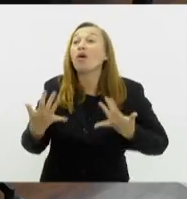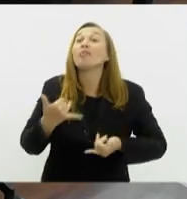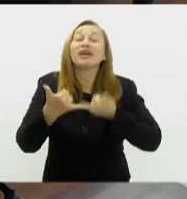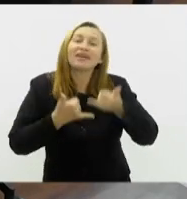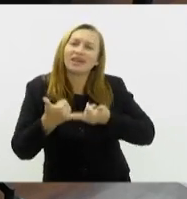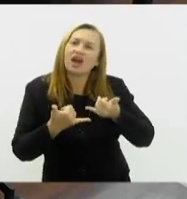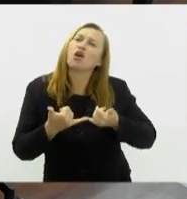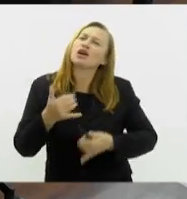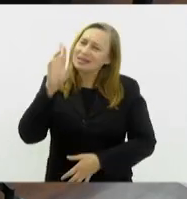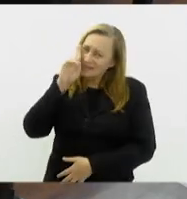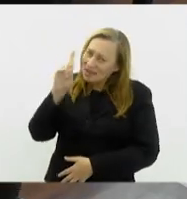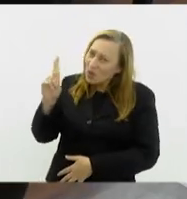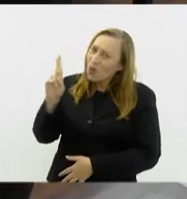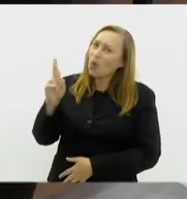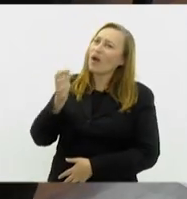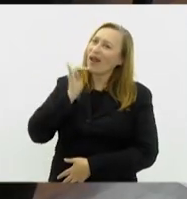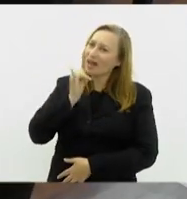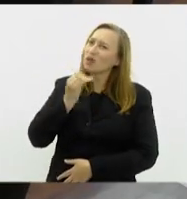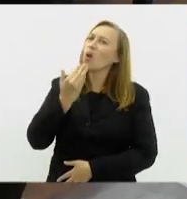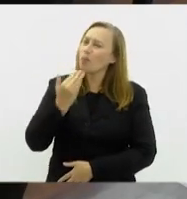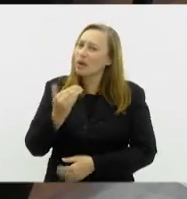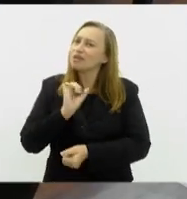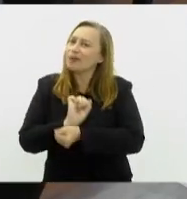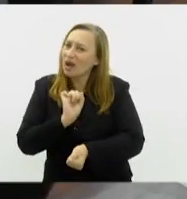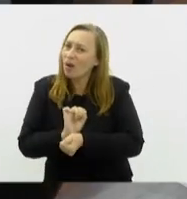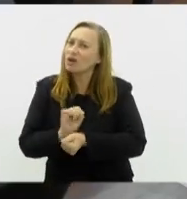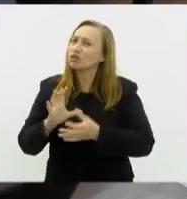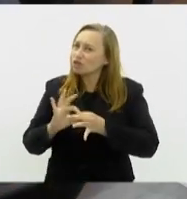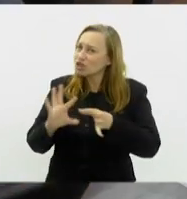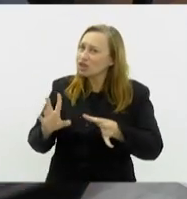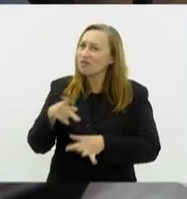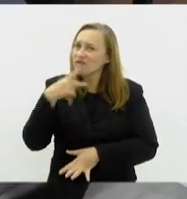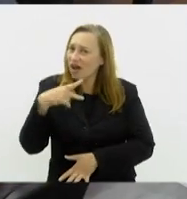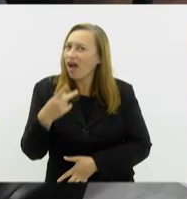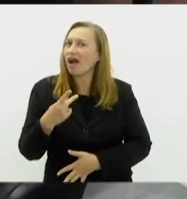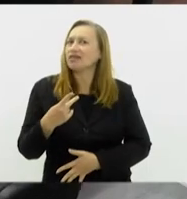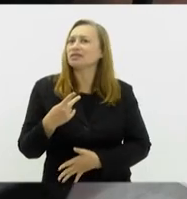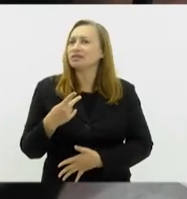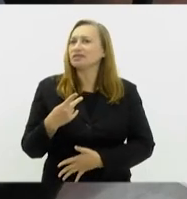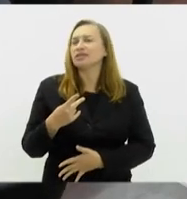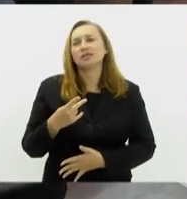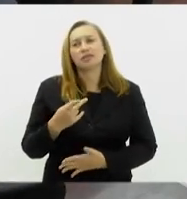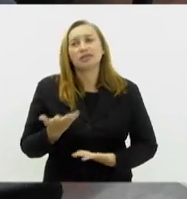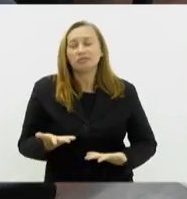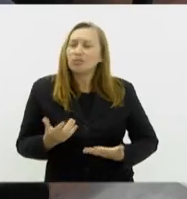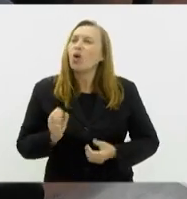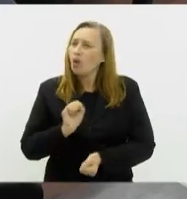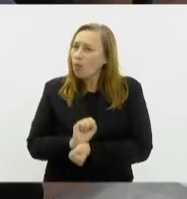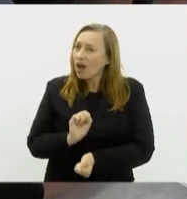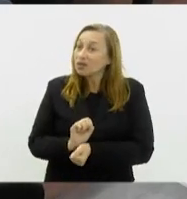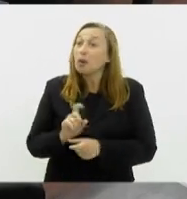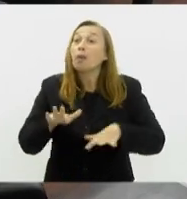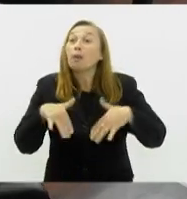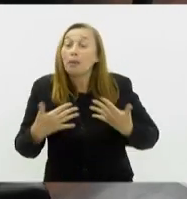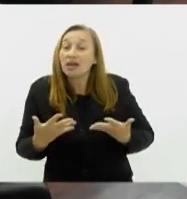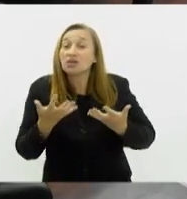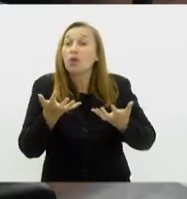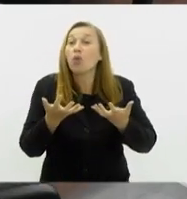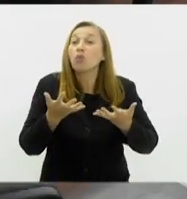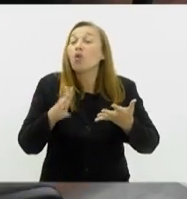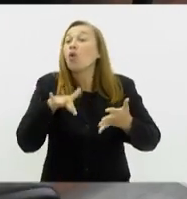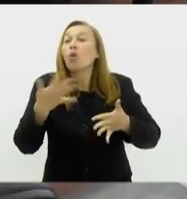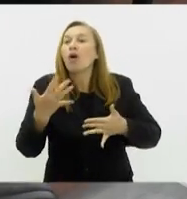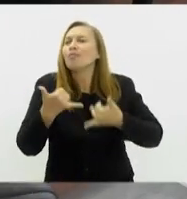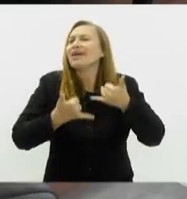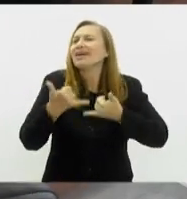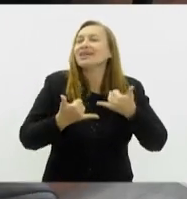brincadeira senhor relator eu peço que aguarde quando eu conceder a sala a fala para você exelência eu espero mas eu quer saber bradeira obada